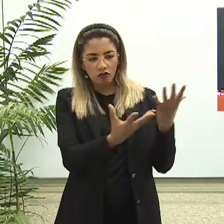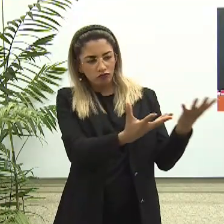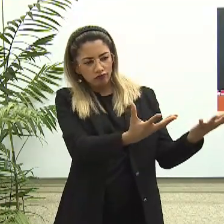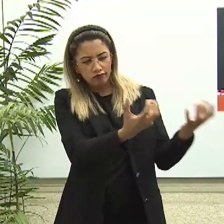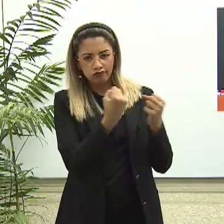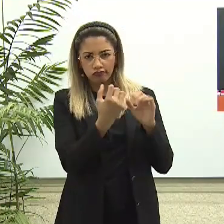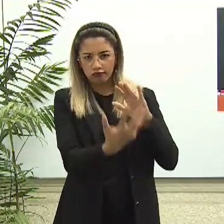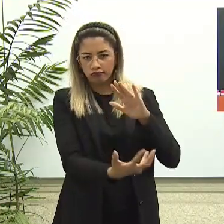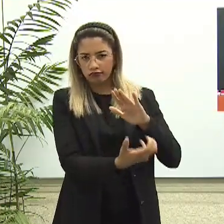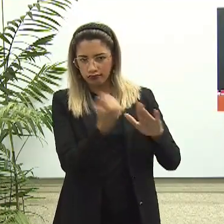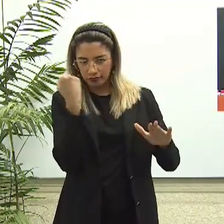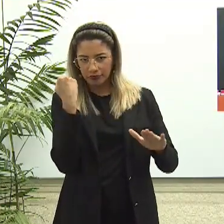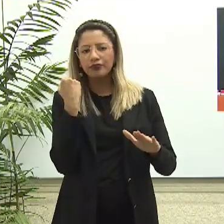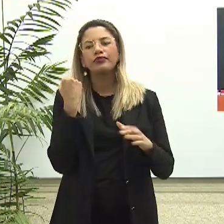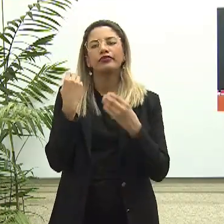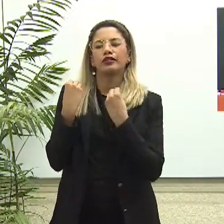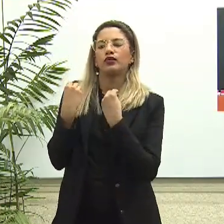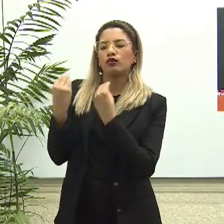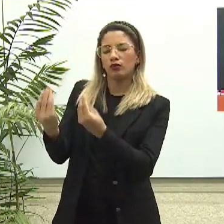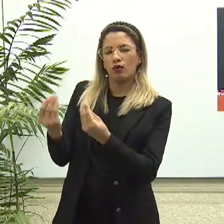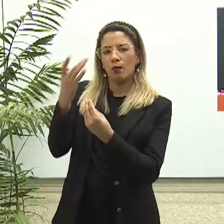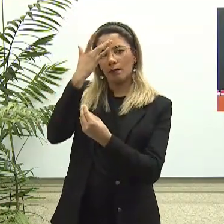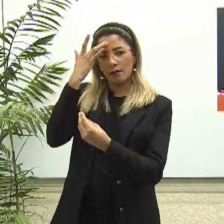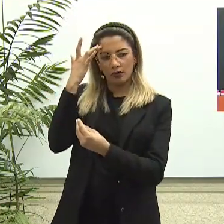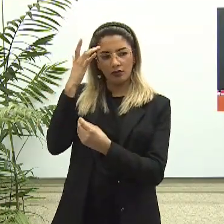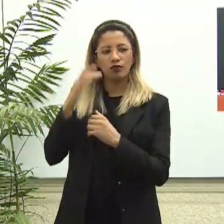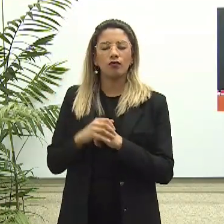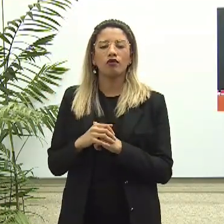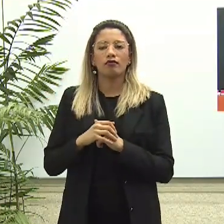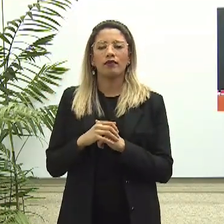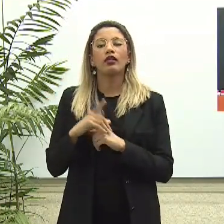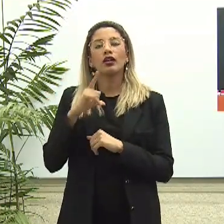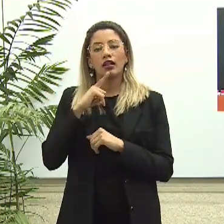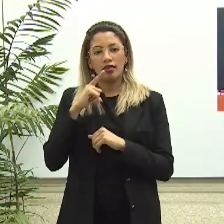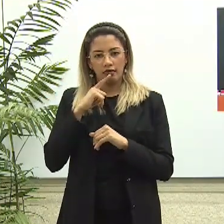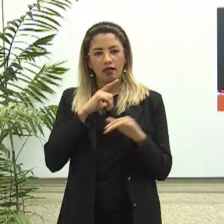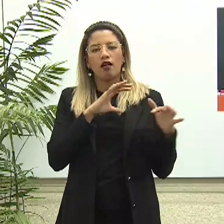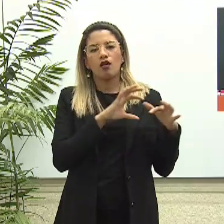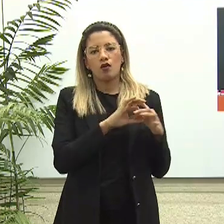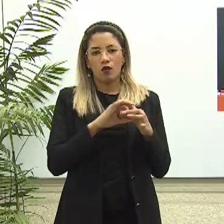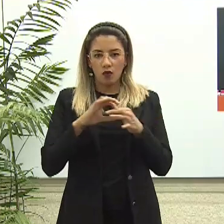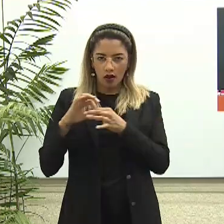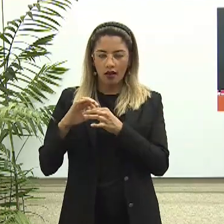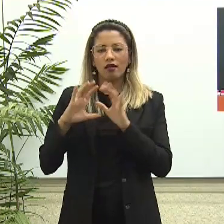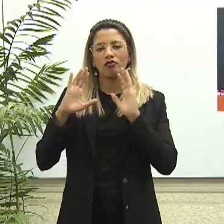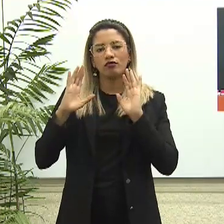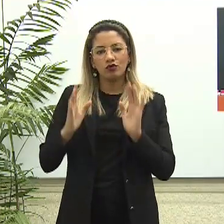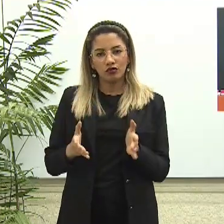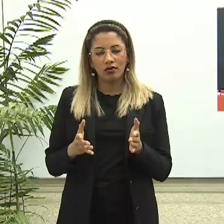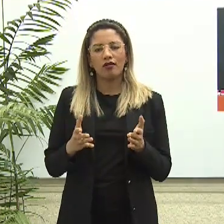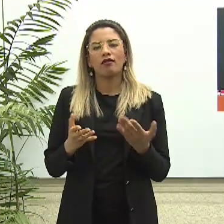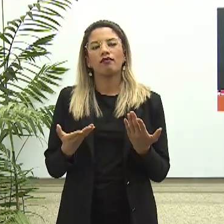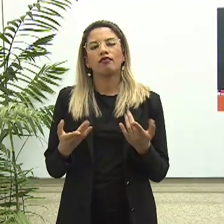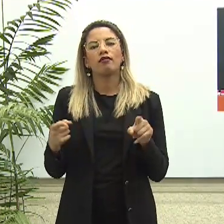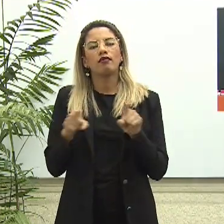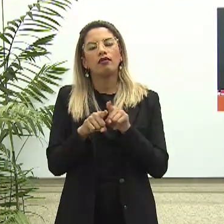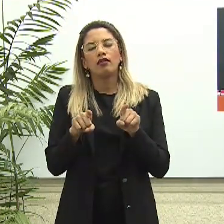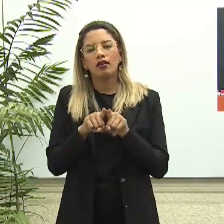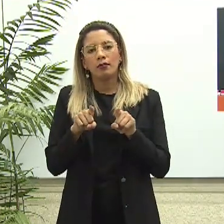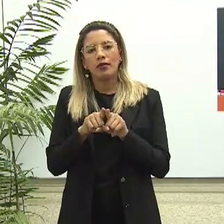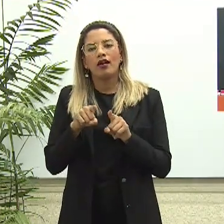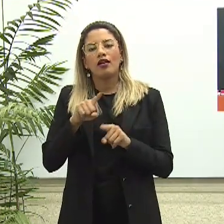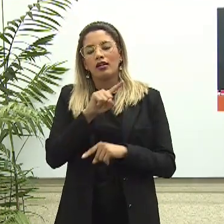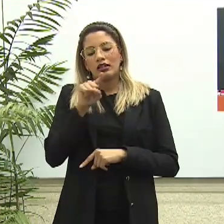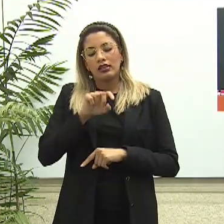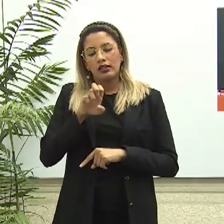consequências gravíssimas para pra sua vida foi acorrentado com correntes de efesos no Rochedo e e punido por Zeus né